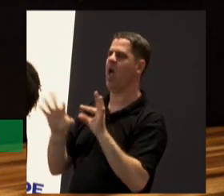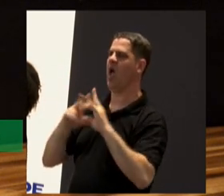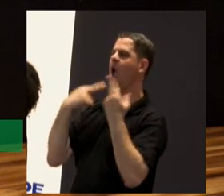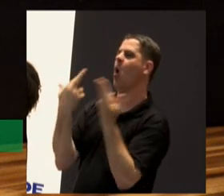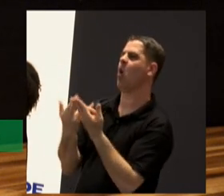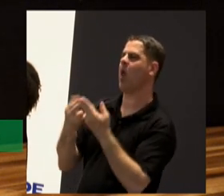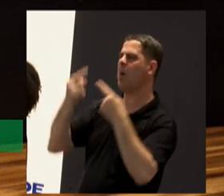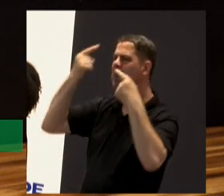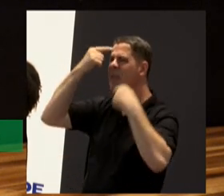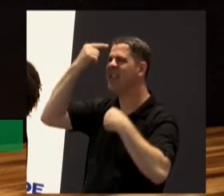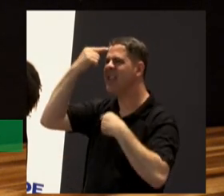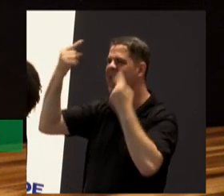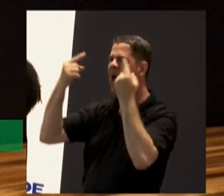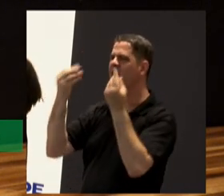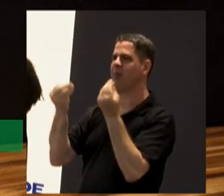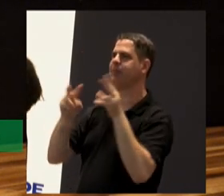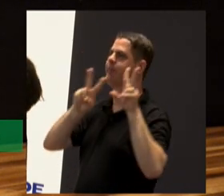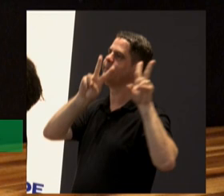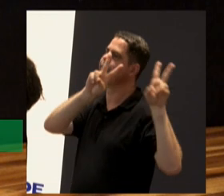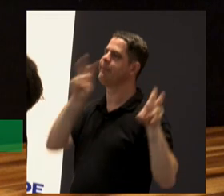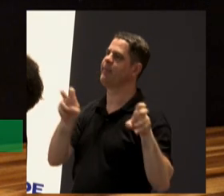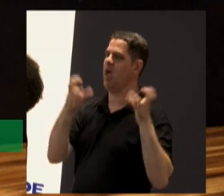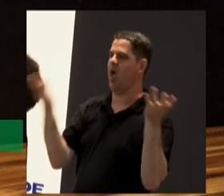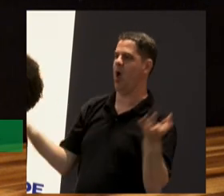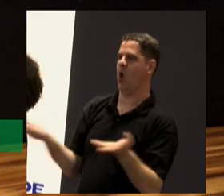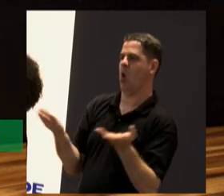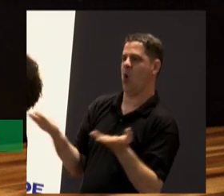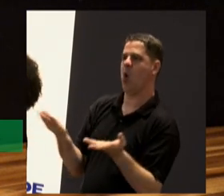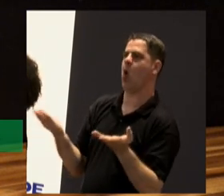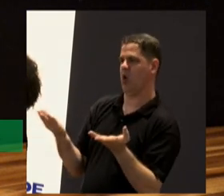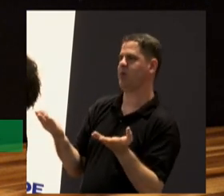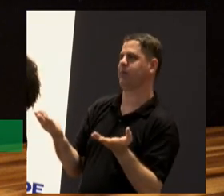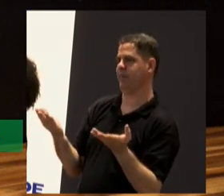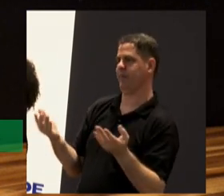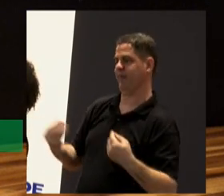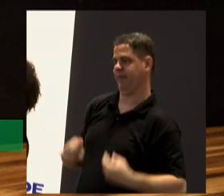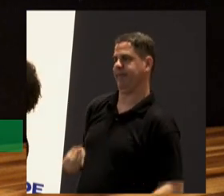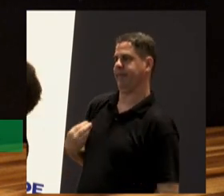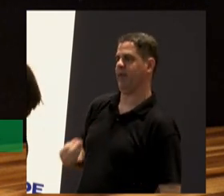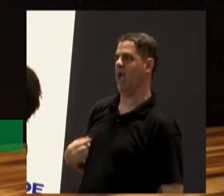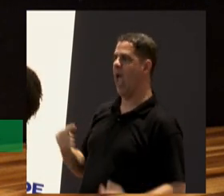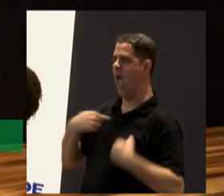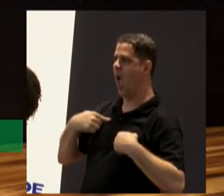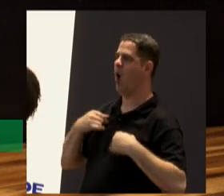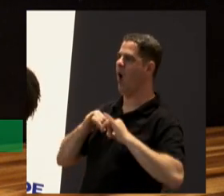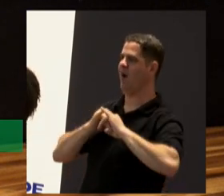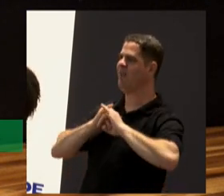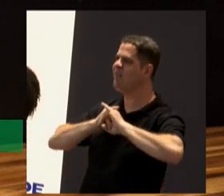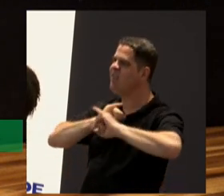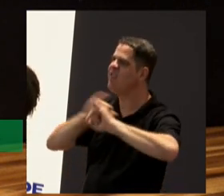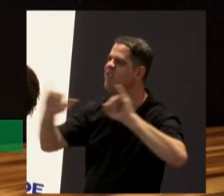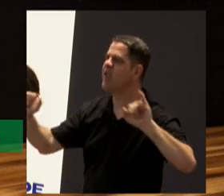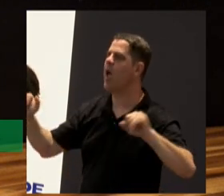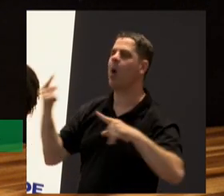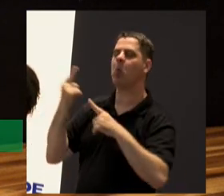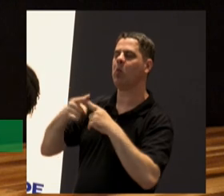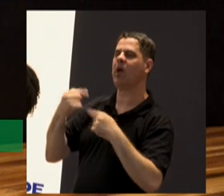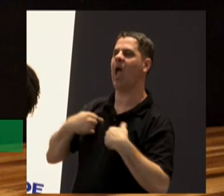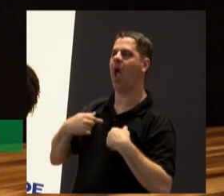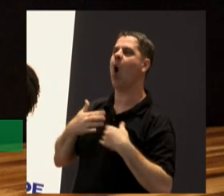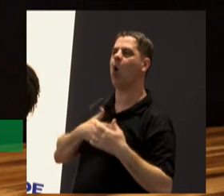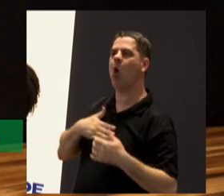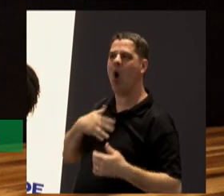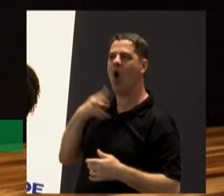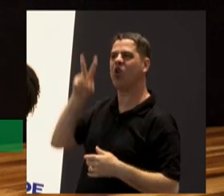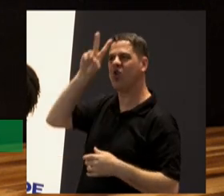para pensar essa questão que hoje aqui está. Eu falo isso necessariamente, primeiro, porque eu gosto muito de